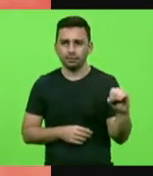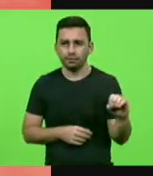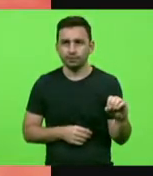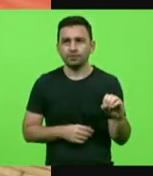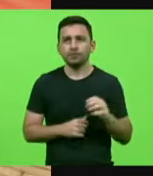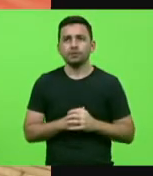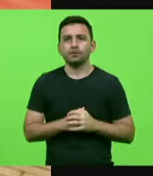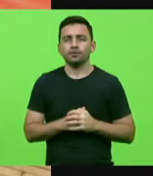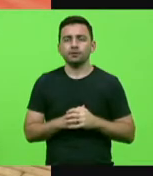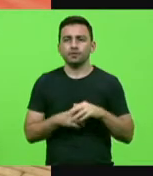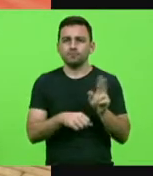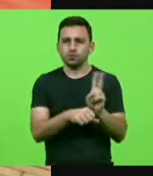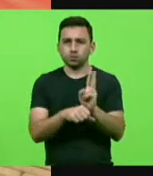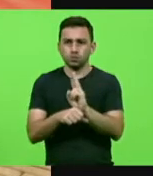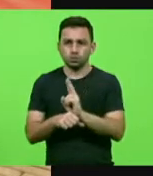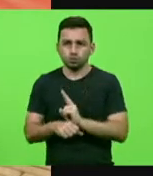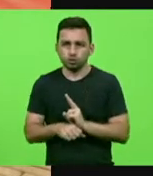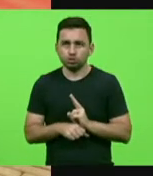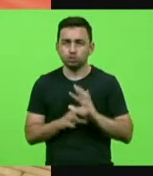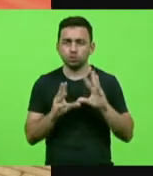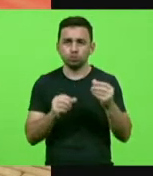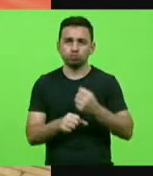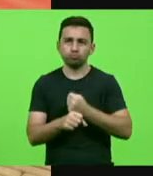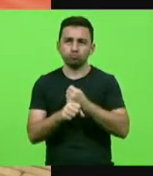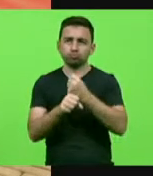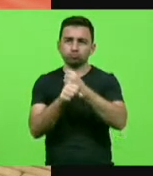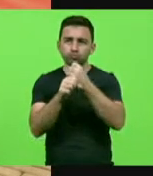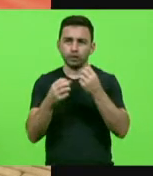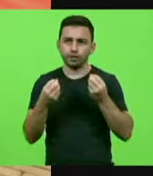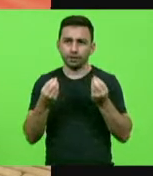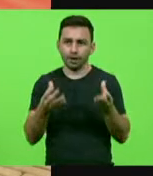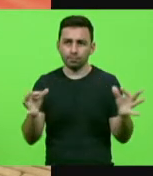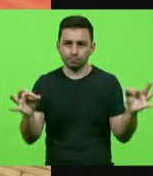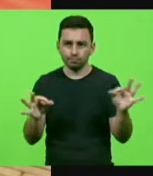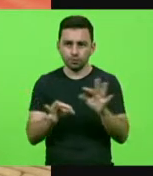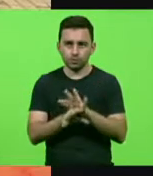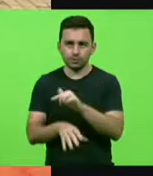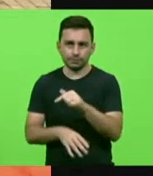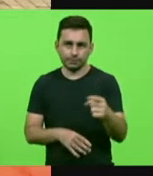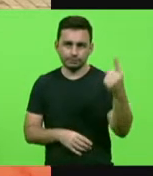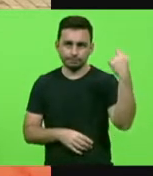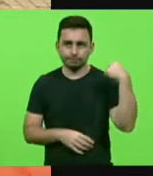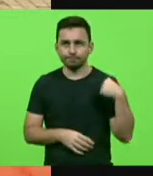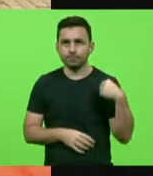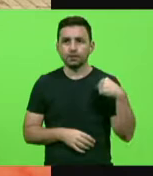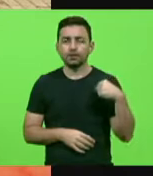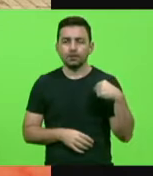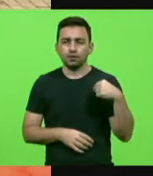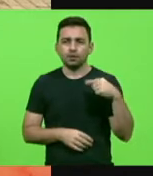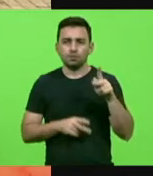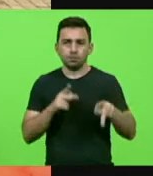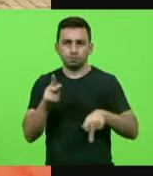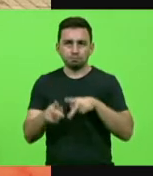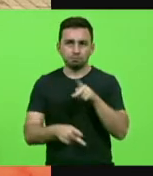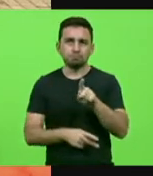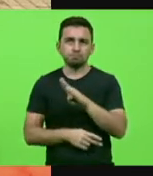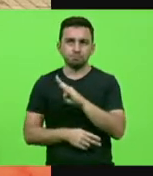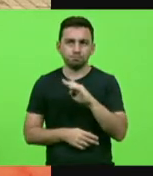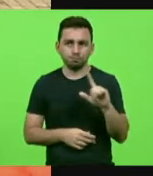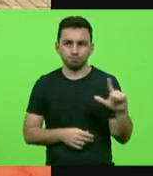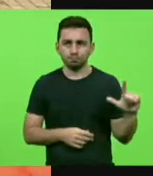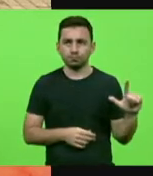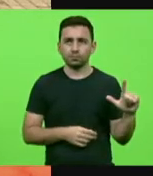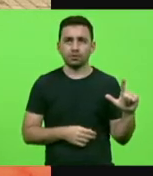das obras entregue na última semana, como disse, à população blumenauense.